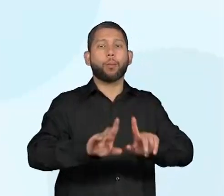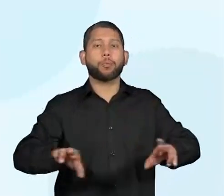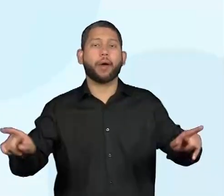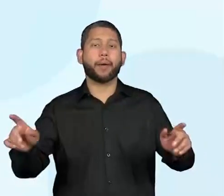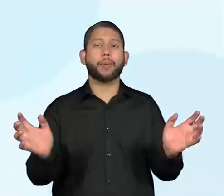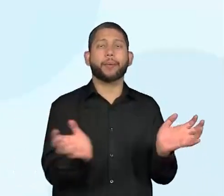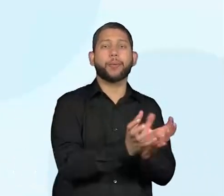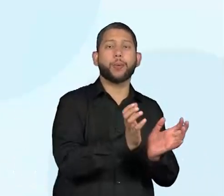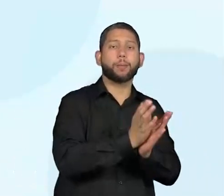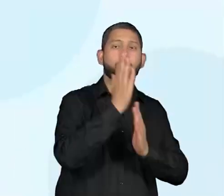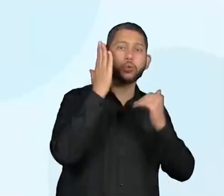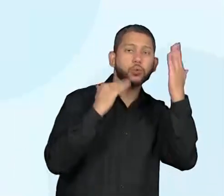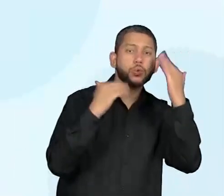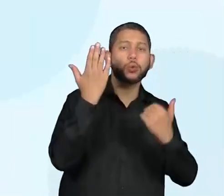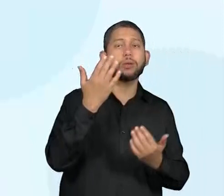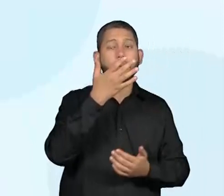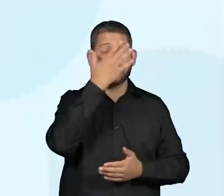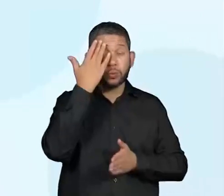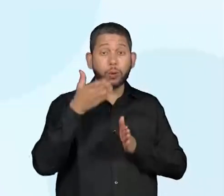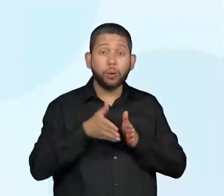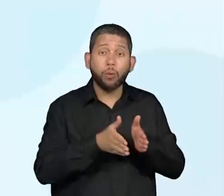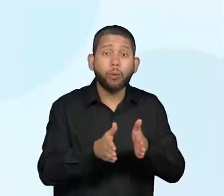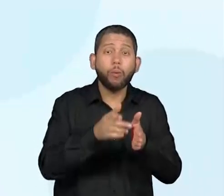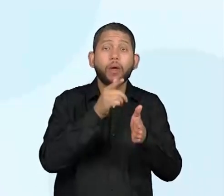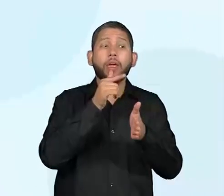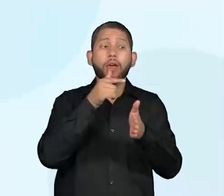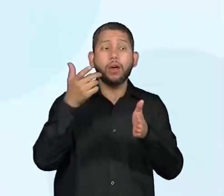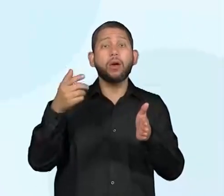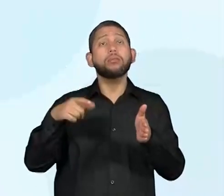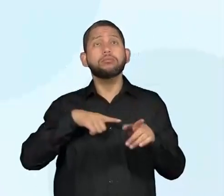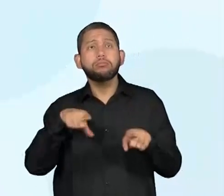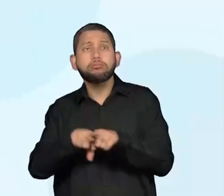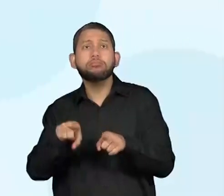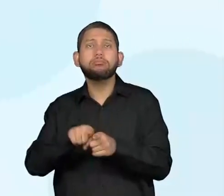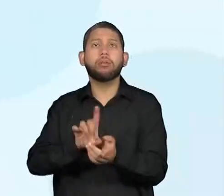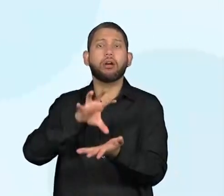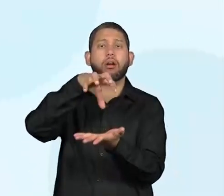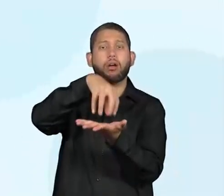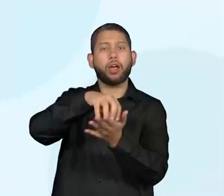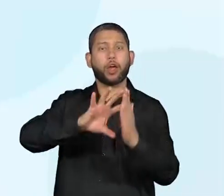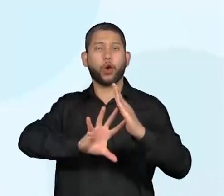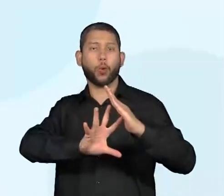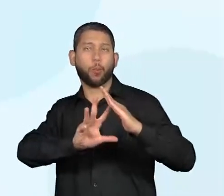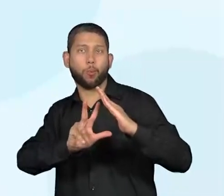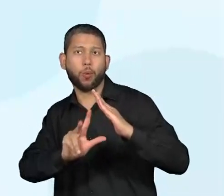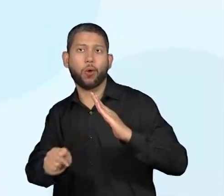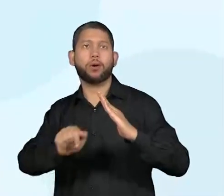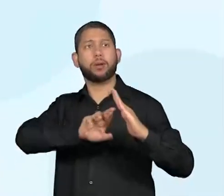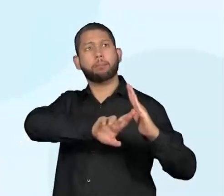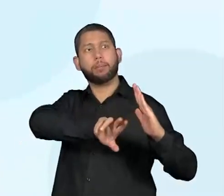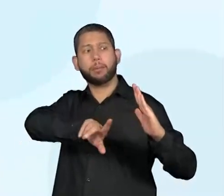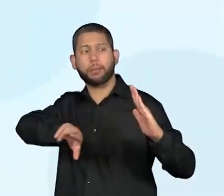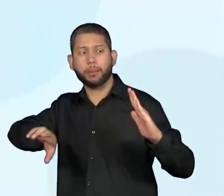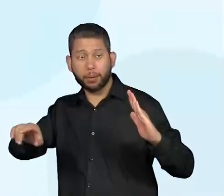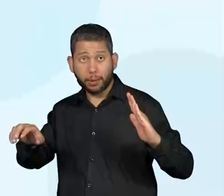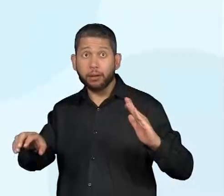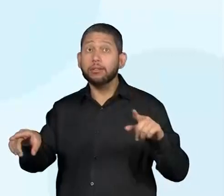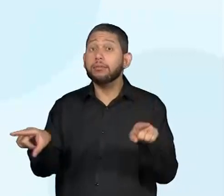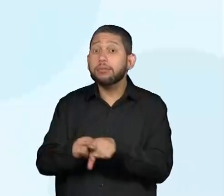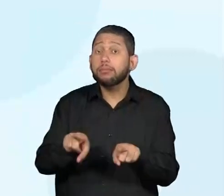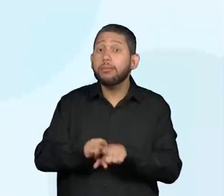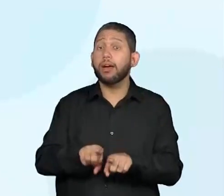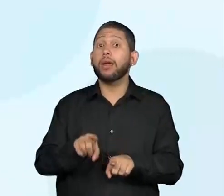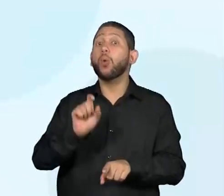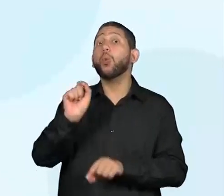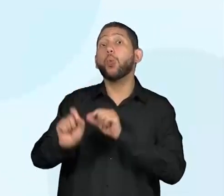quilombolas, ribeirinhos, extrativistas, ciganos, entre outros, de seus lugares de vivência, seja na